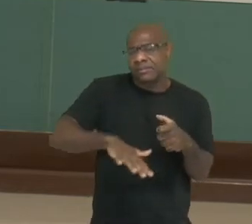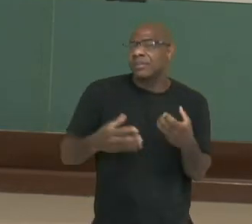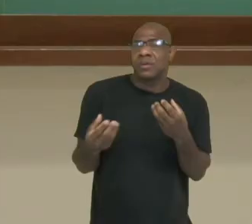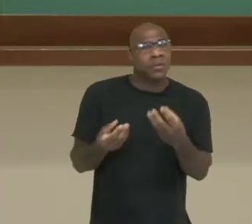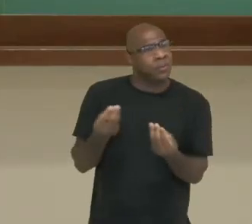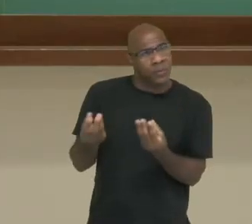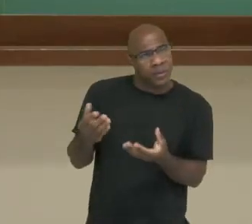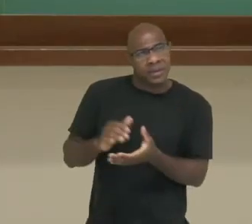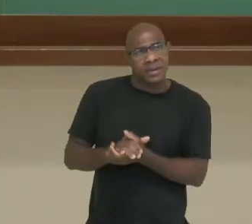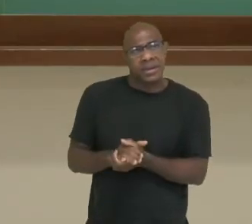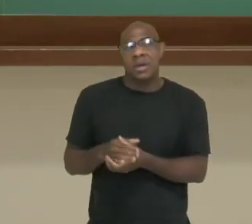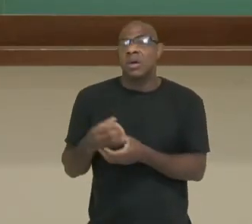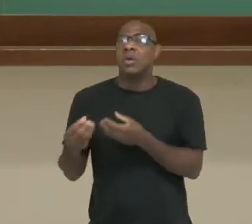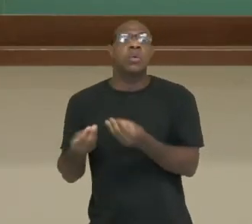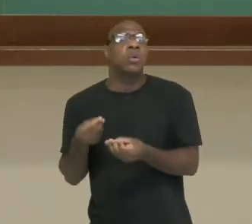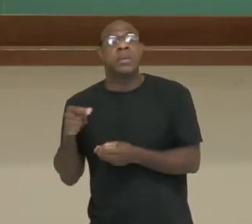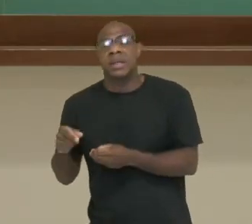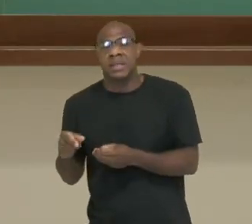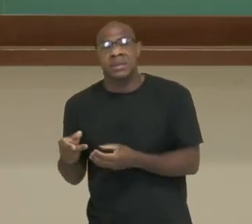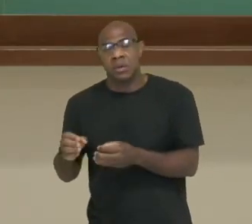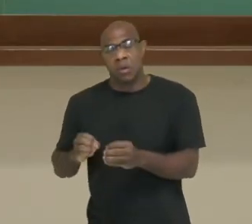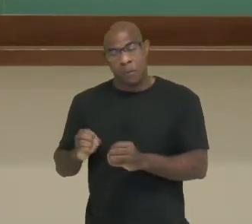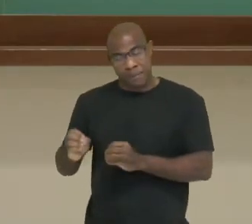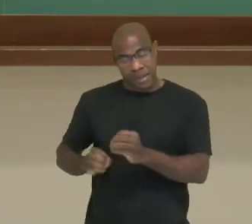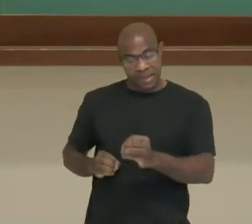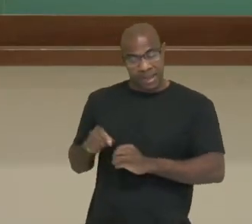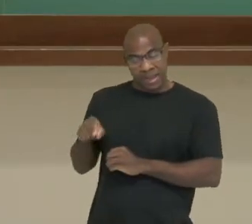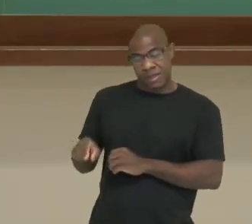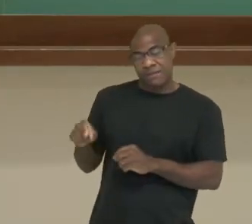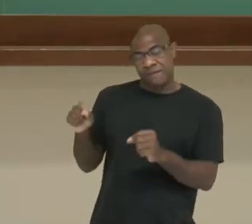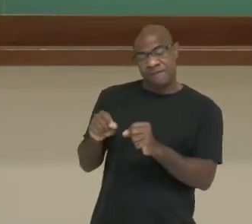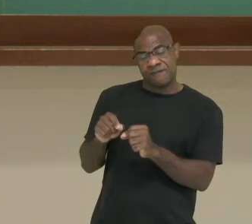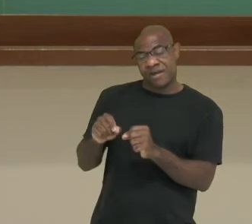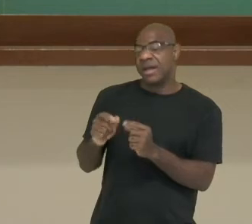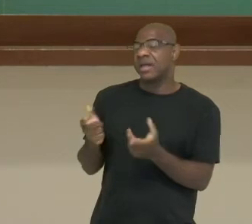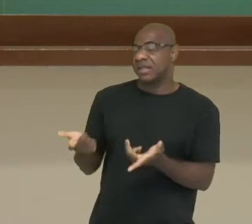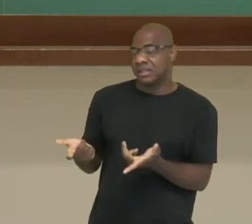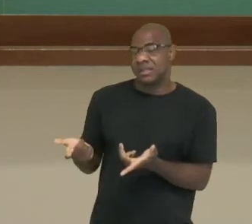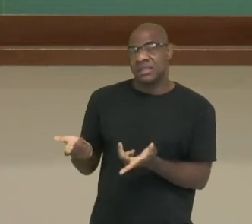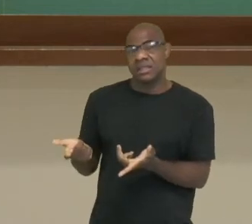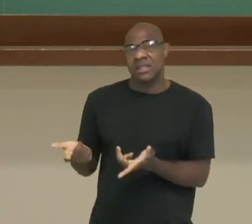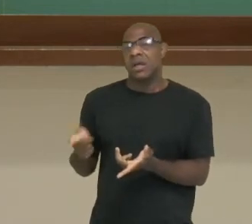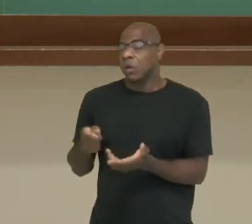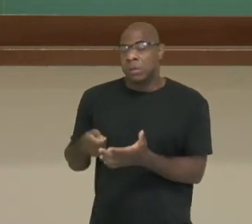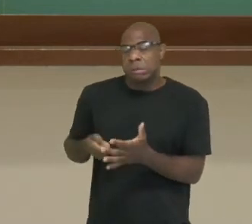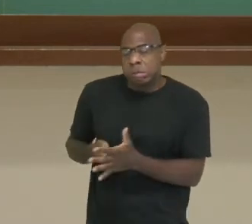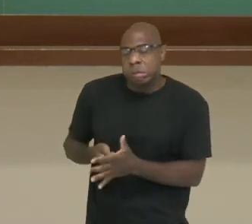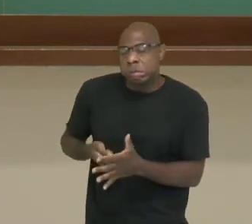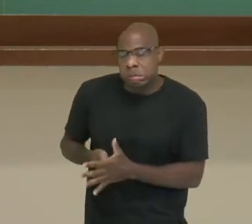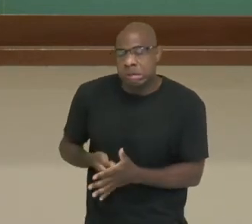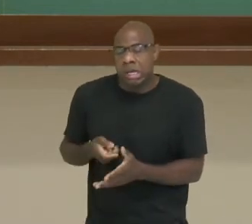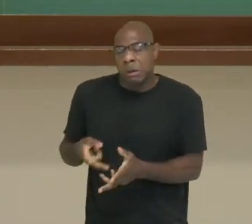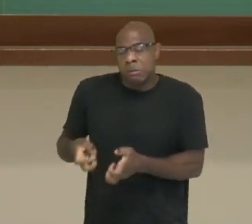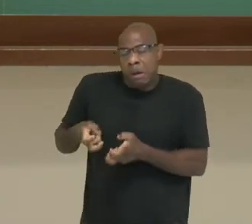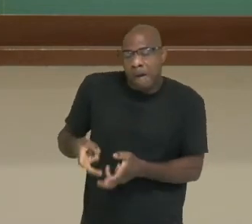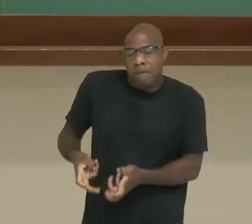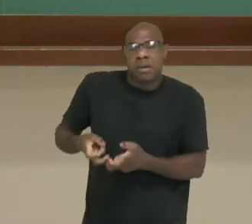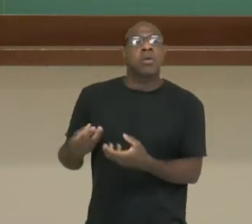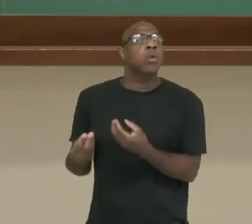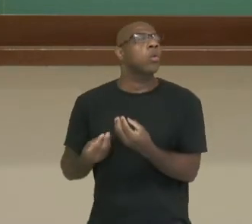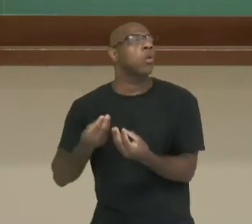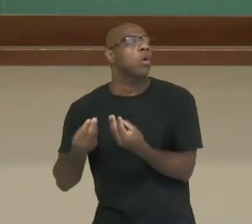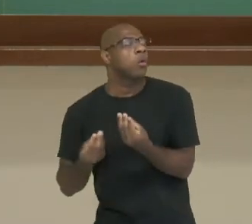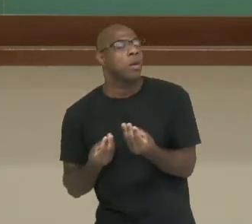cenário, né? Como esse operário, por exemplo, é oprimido, né? É explorado.